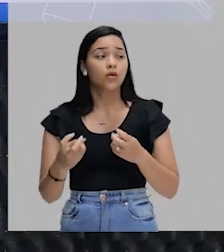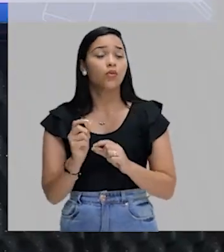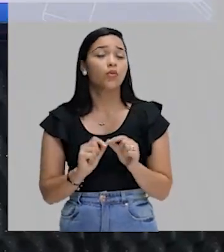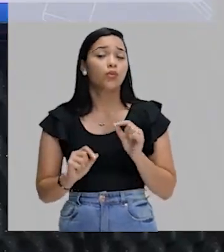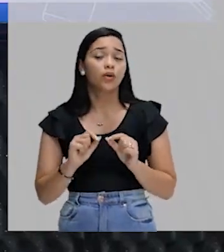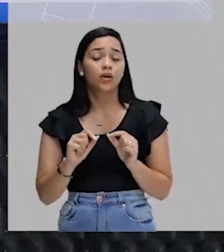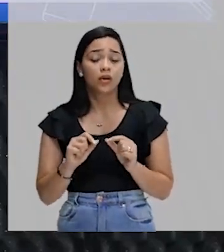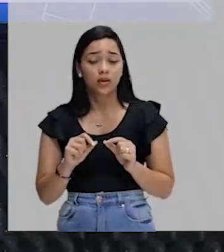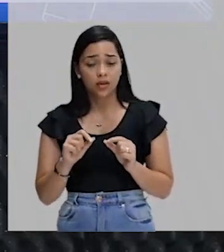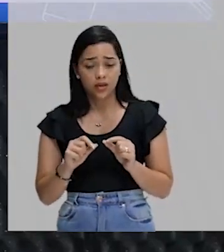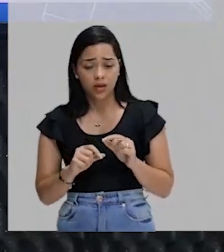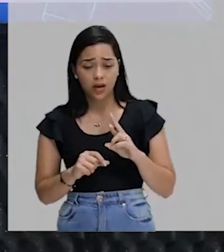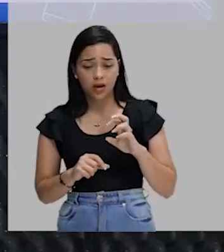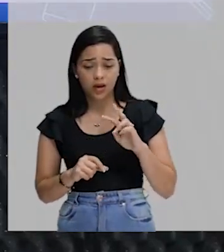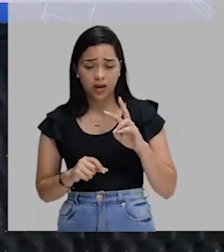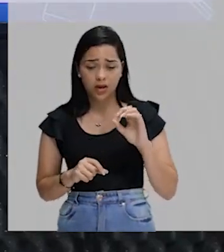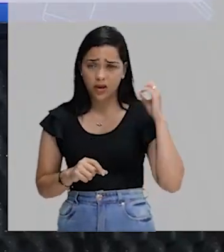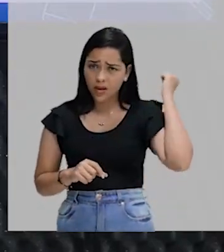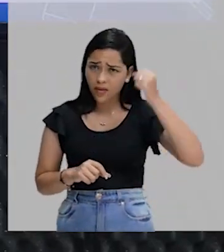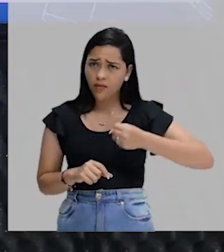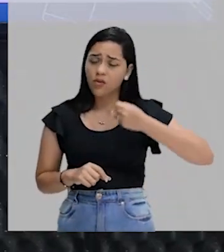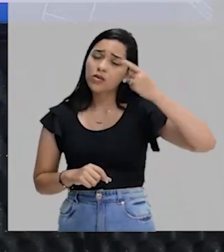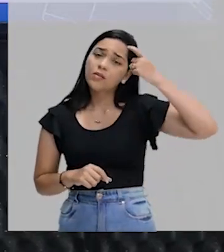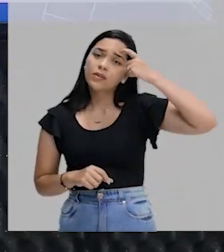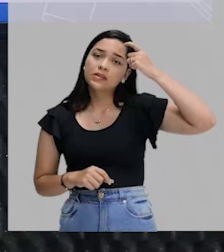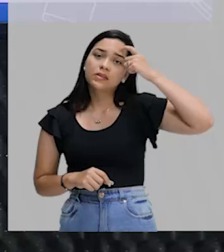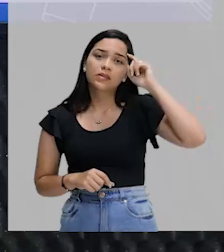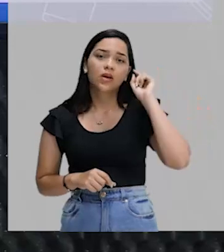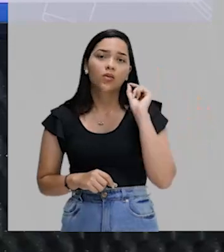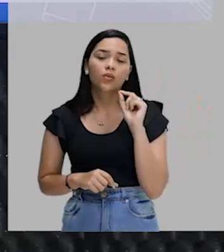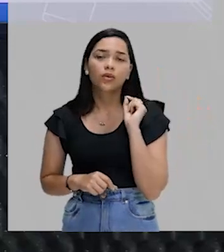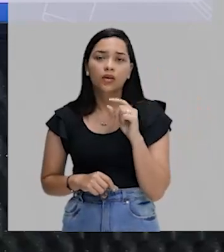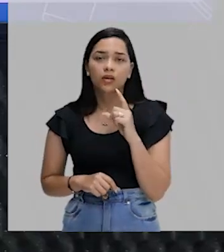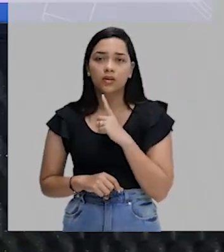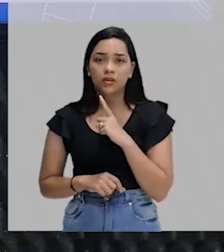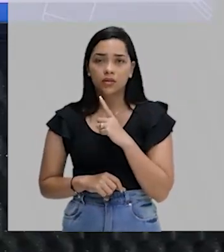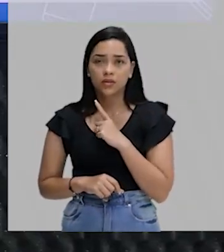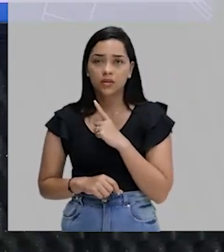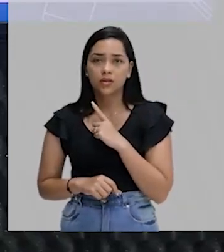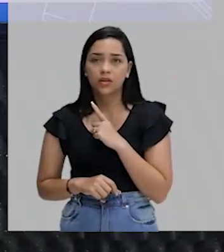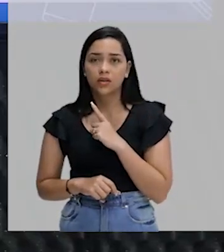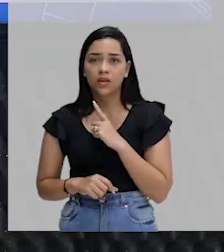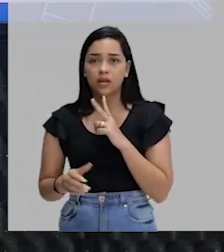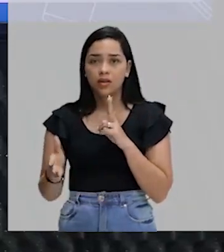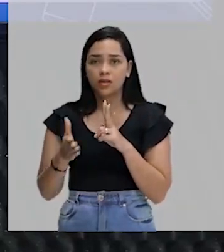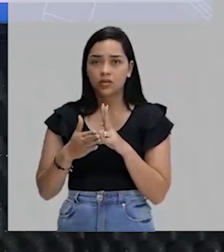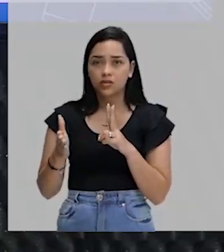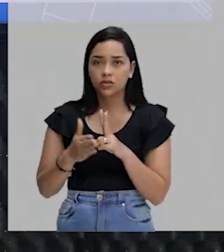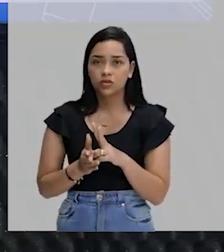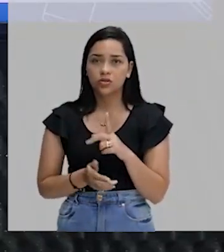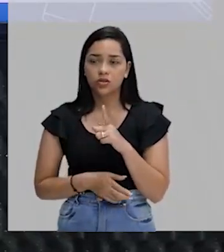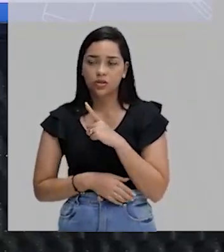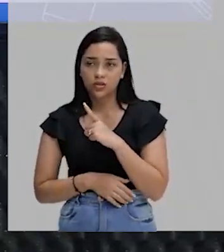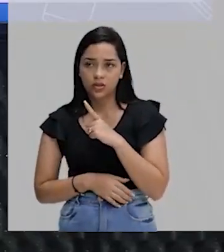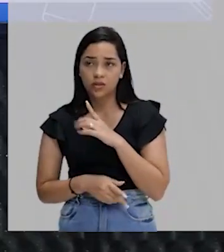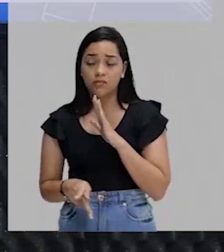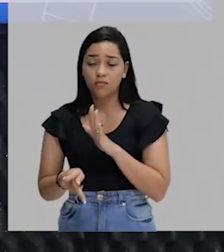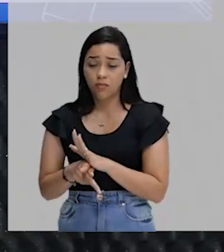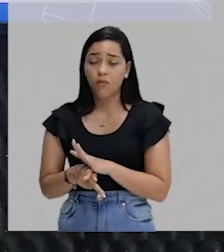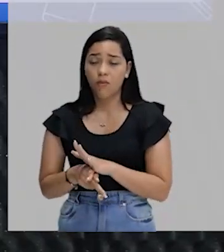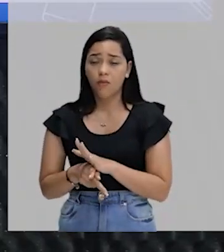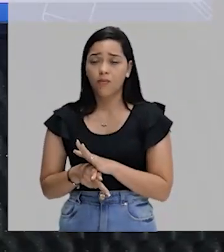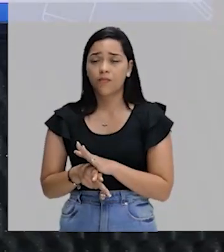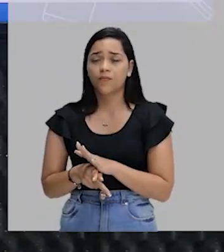a revolta guaranítica, ela nos faz pensar que a resistência indígena, a resistência